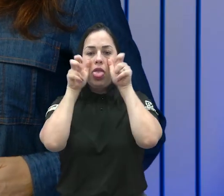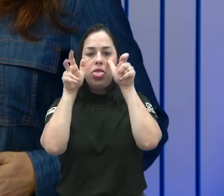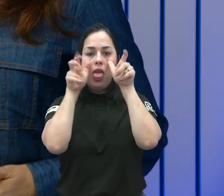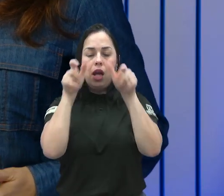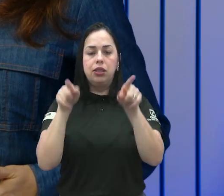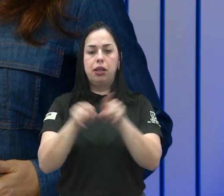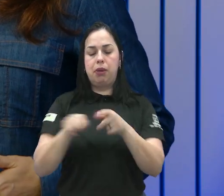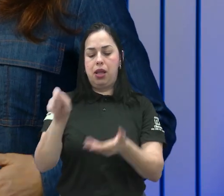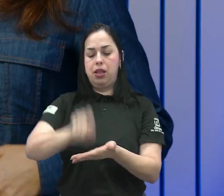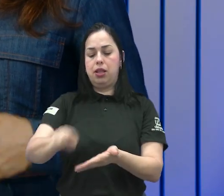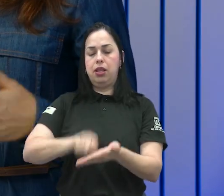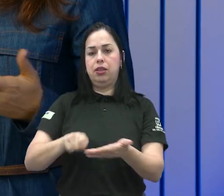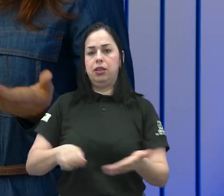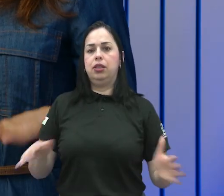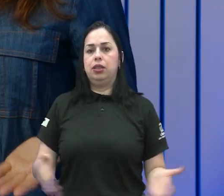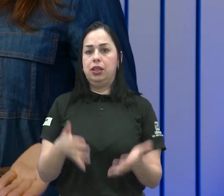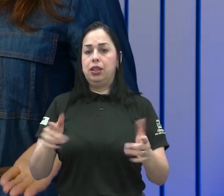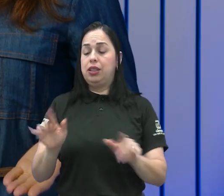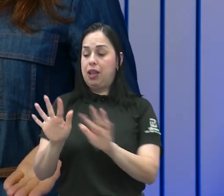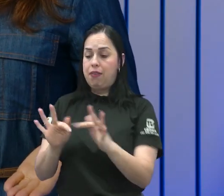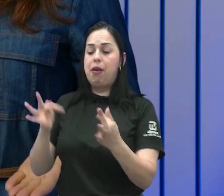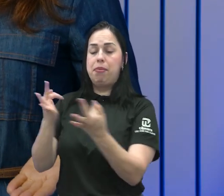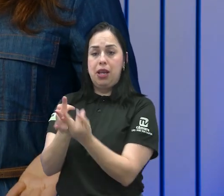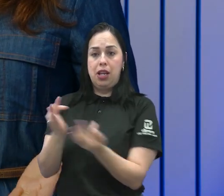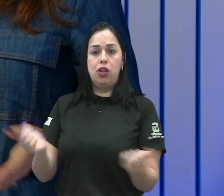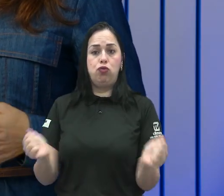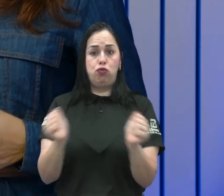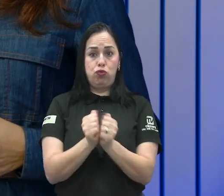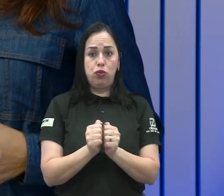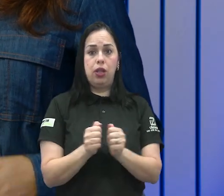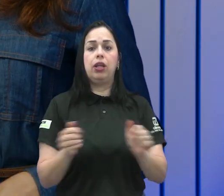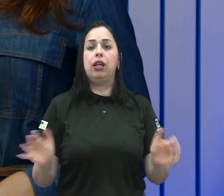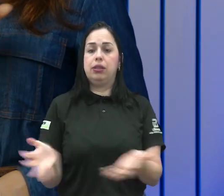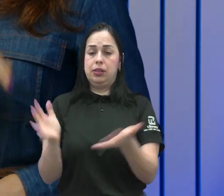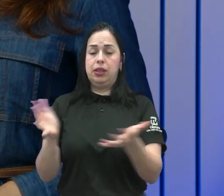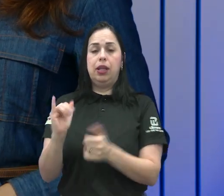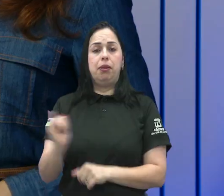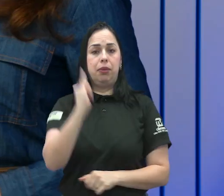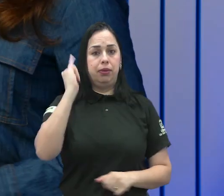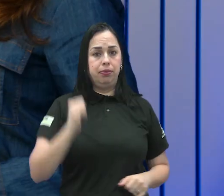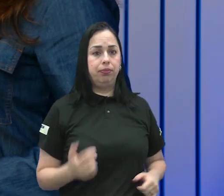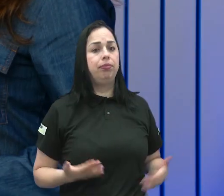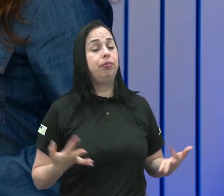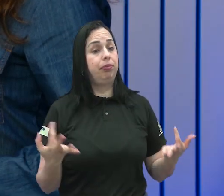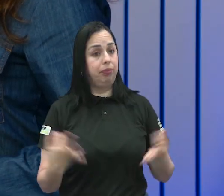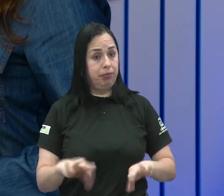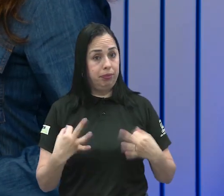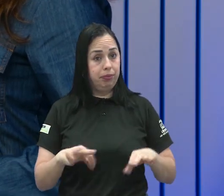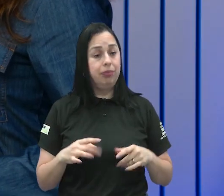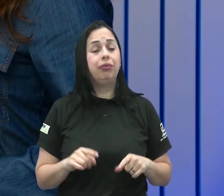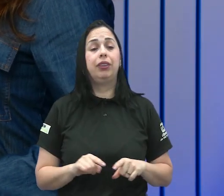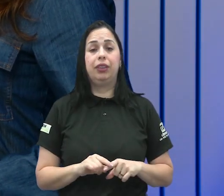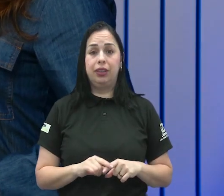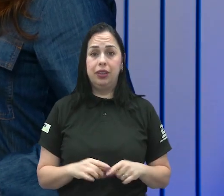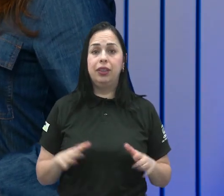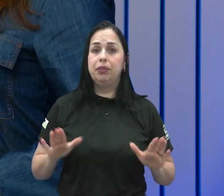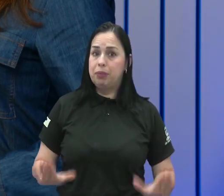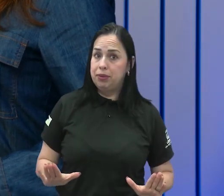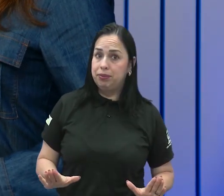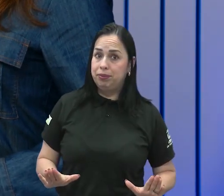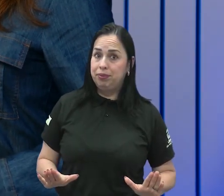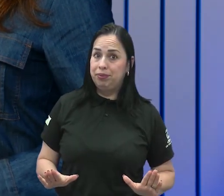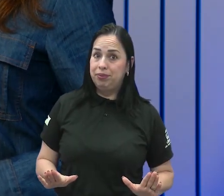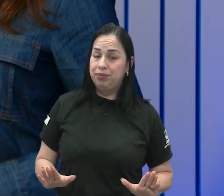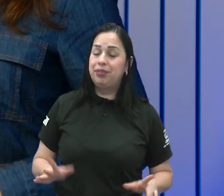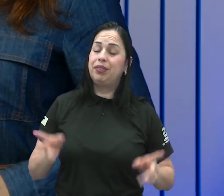ler, escrever. O incentivo da família nesta jornada de aprendizagem também é fundamental. Exatamente, Érica.